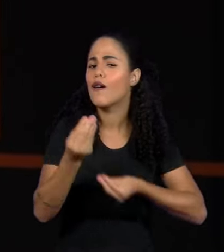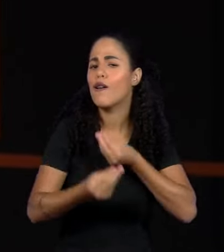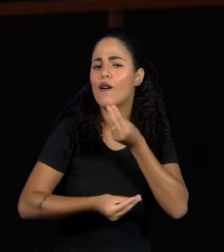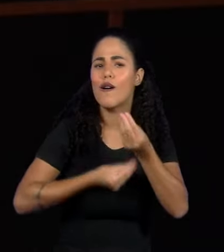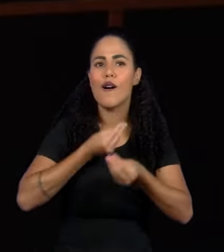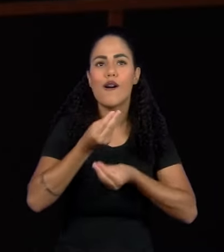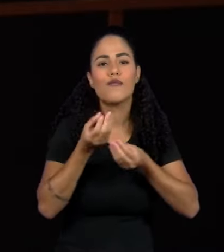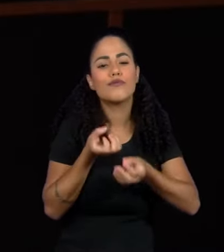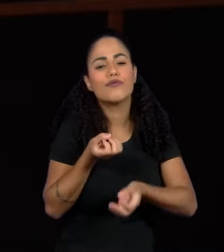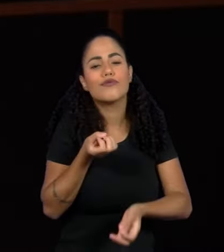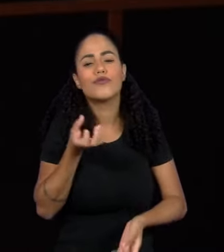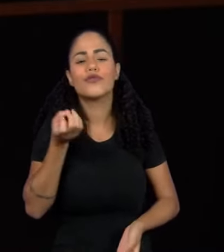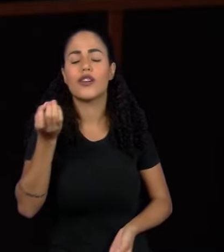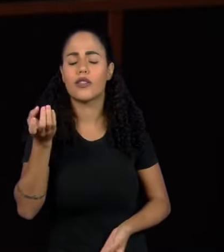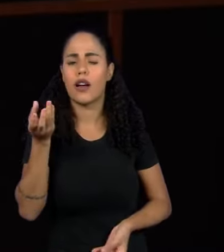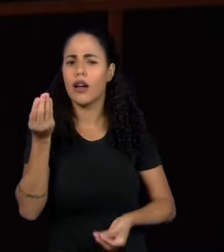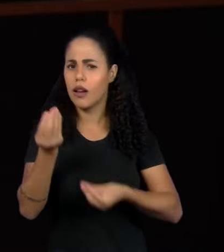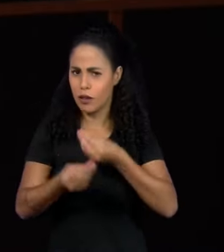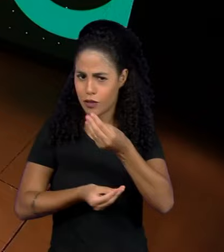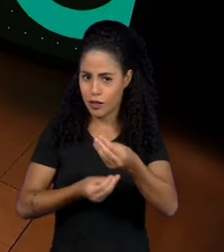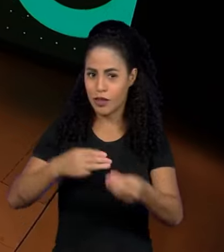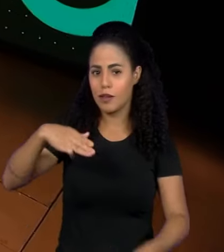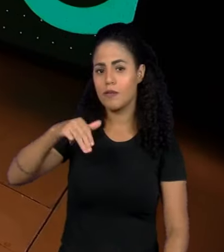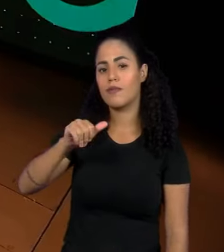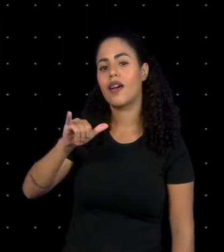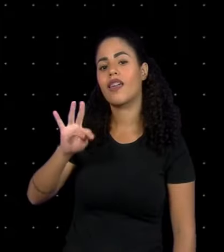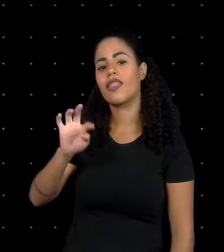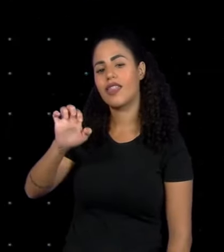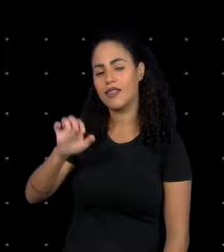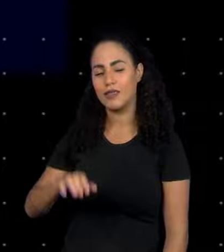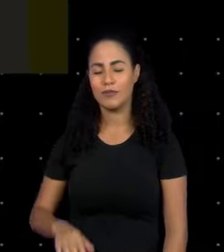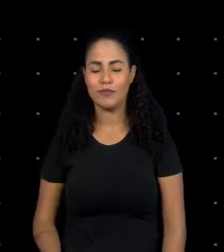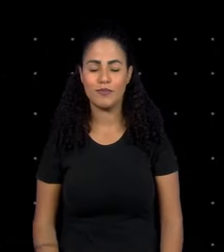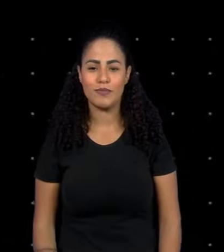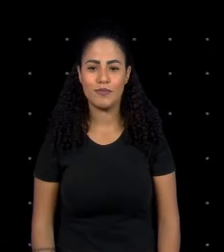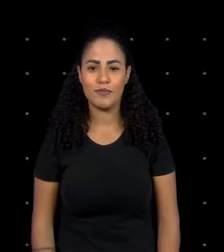mundo. Maite Proença no Persona.